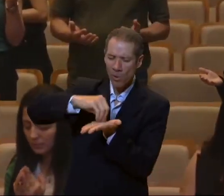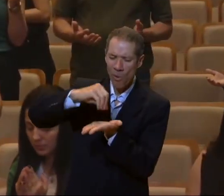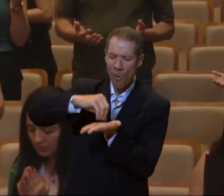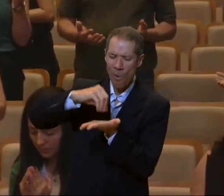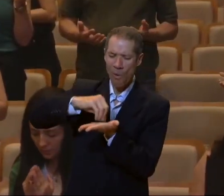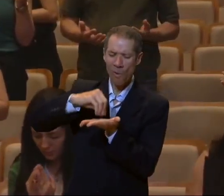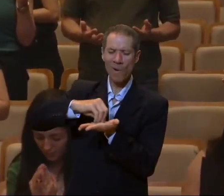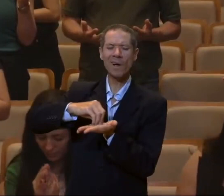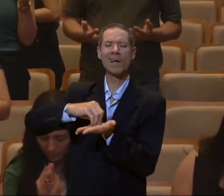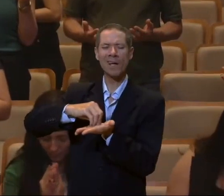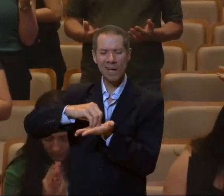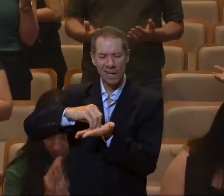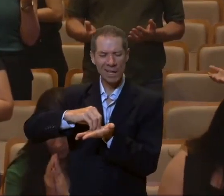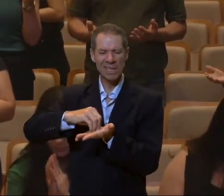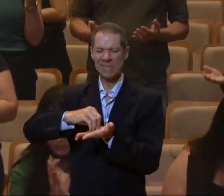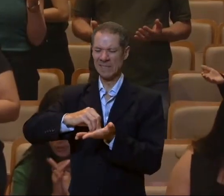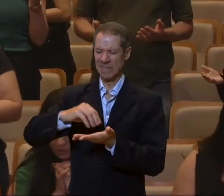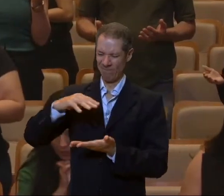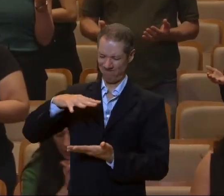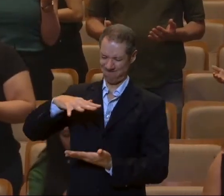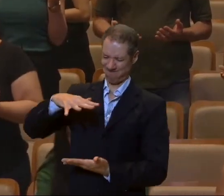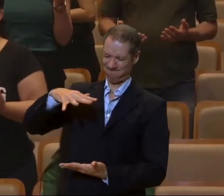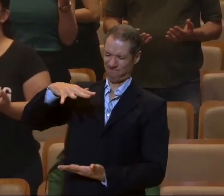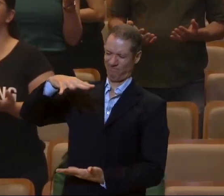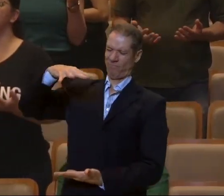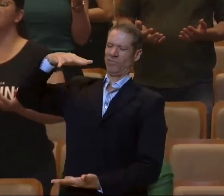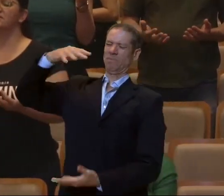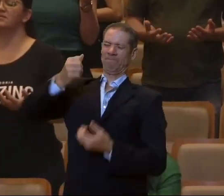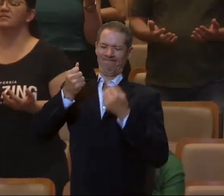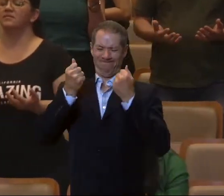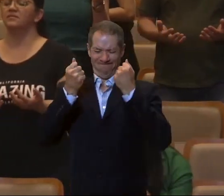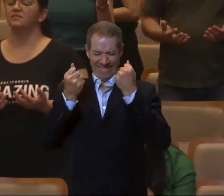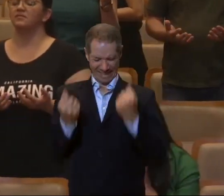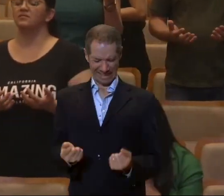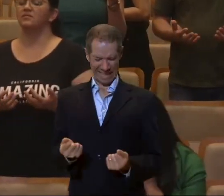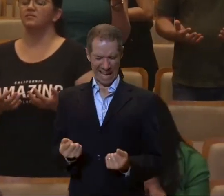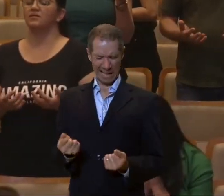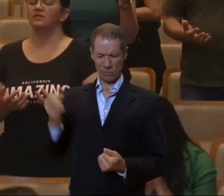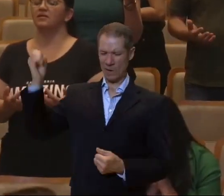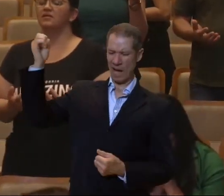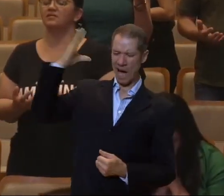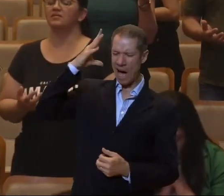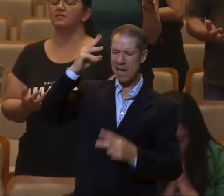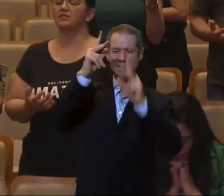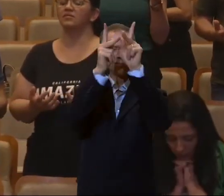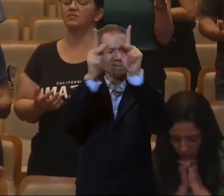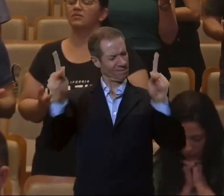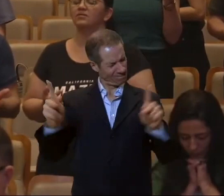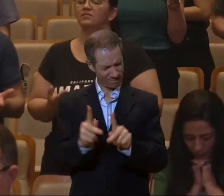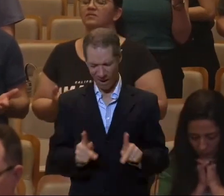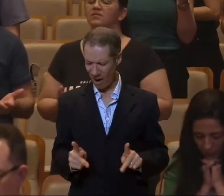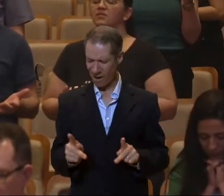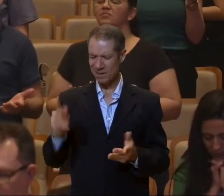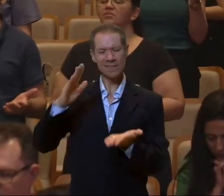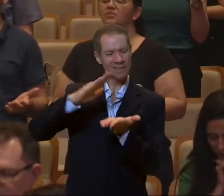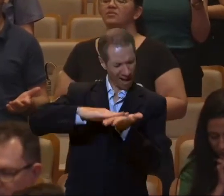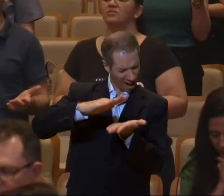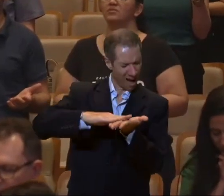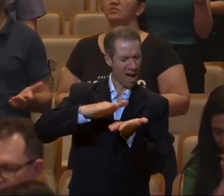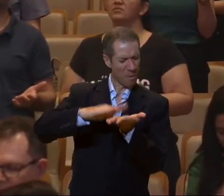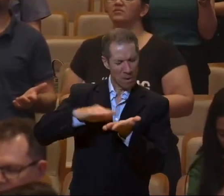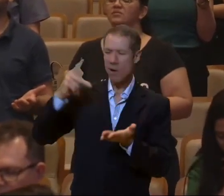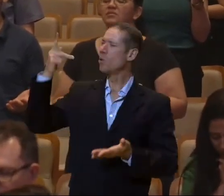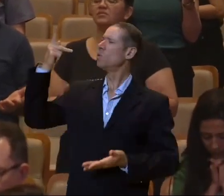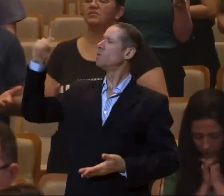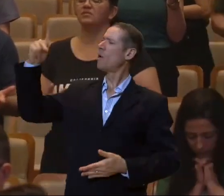fardos pesados, sacos de graça e de paz nas mãos dos